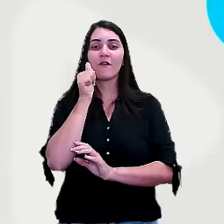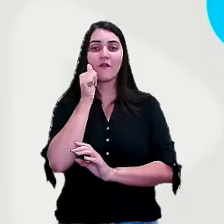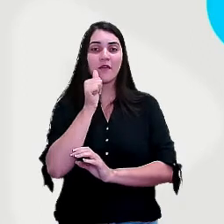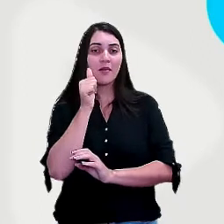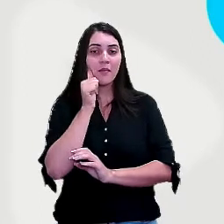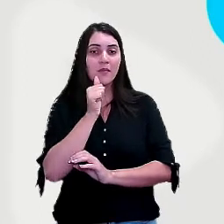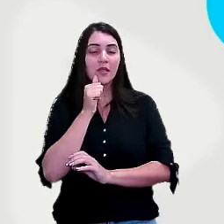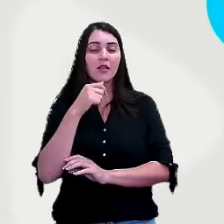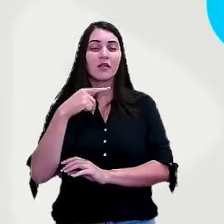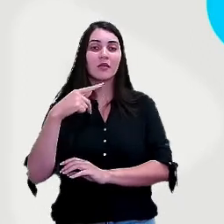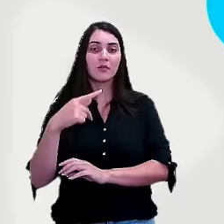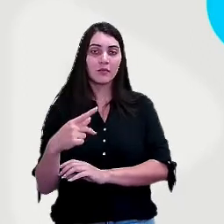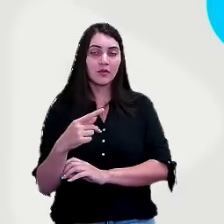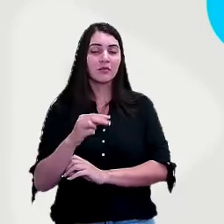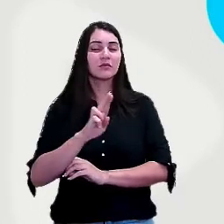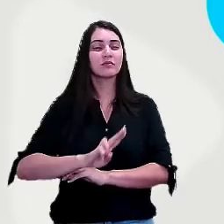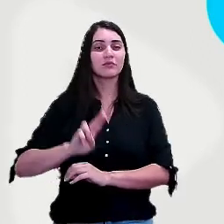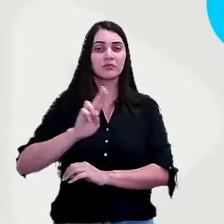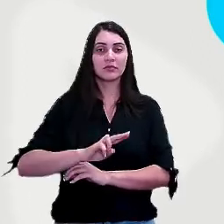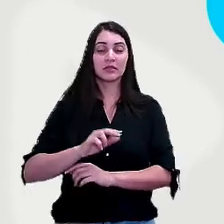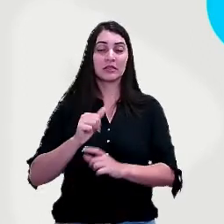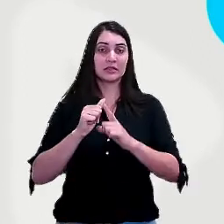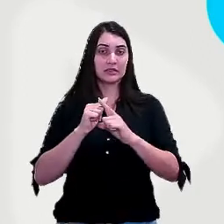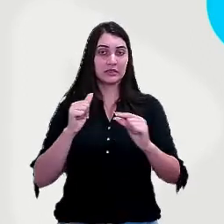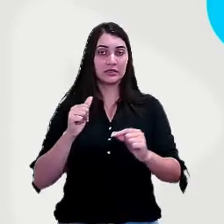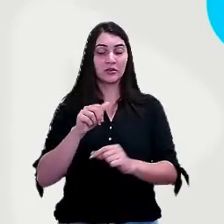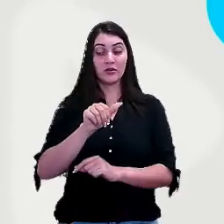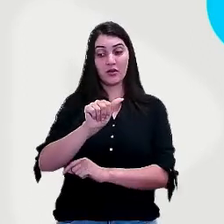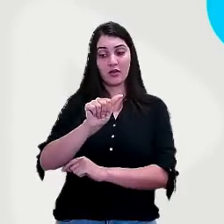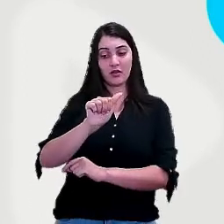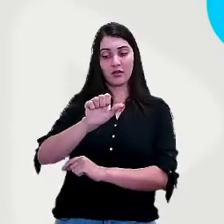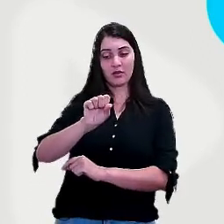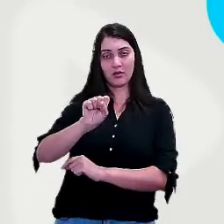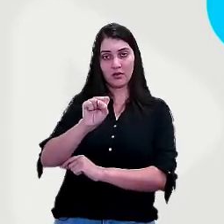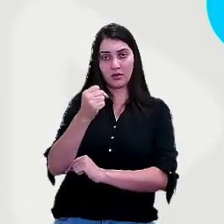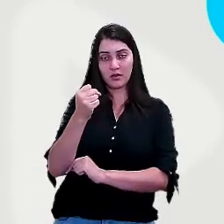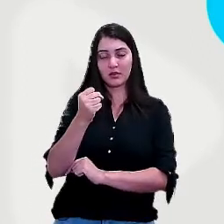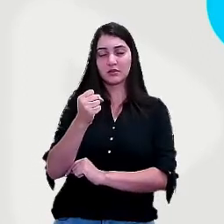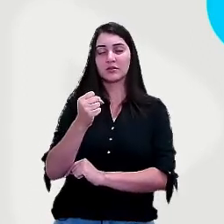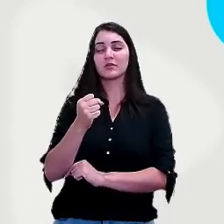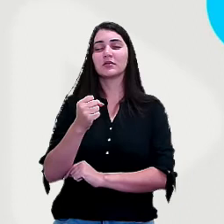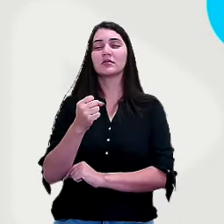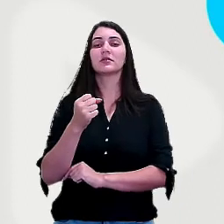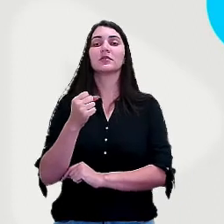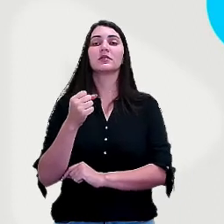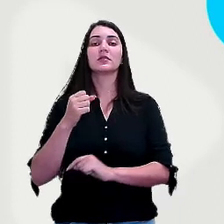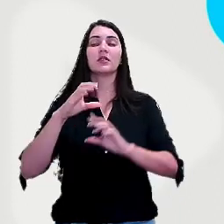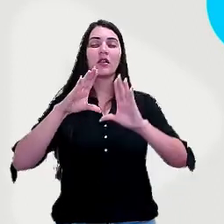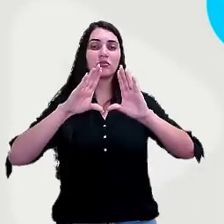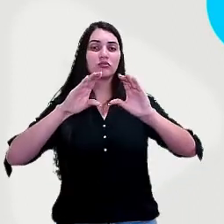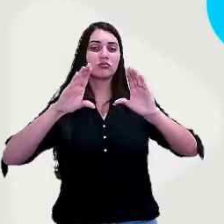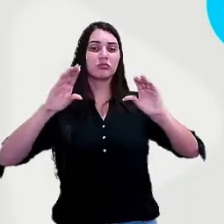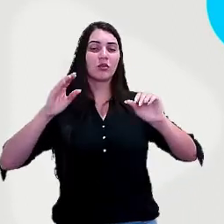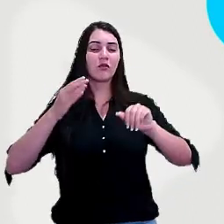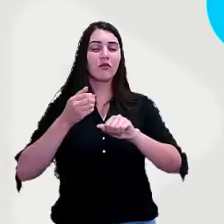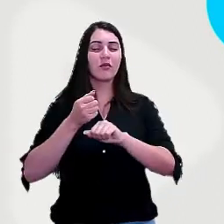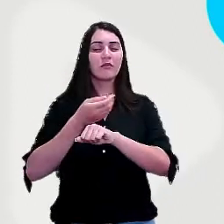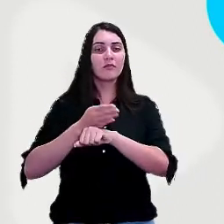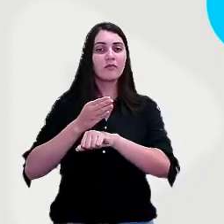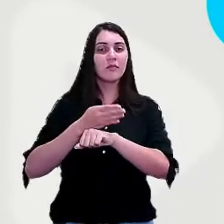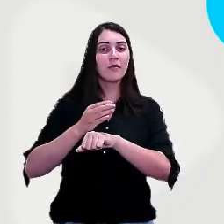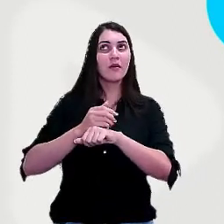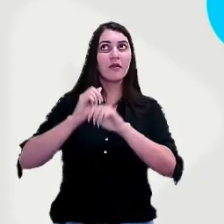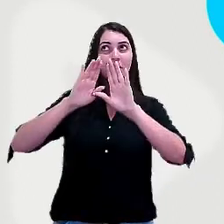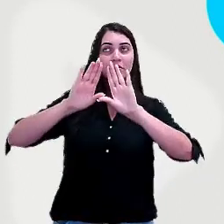um artigo também feminino plural. As. O sol está brilhando e as nuvens estão brancas no